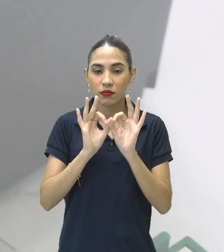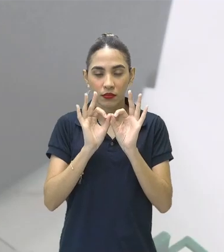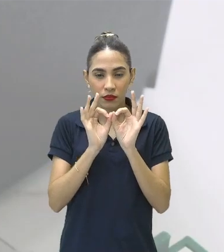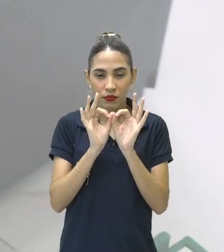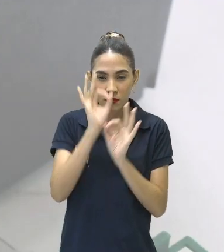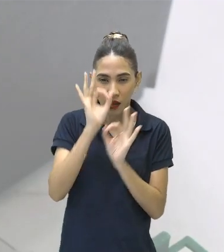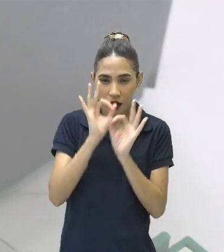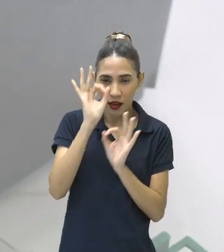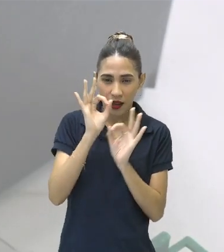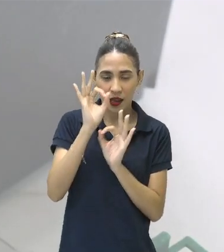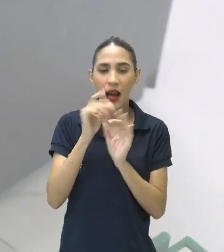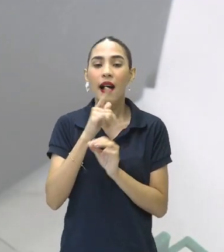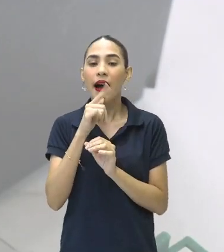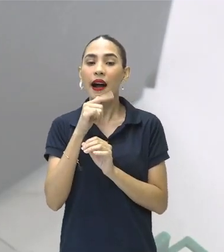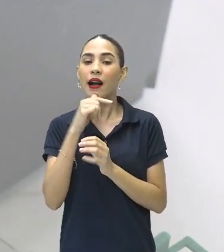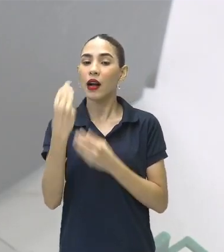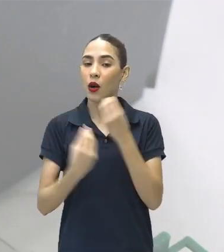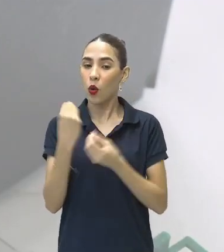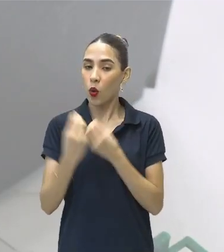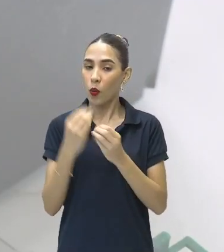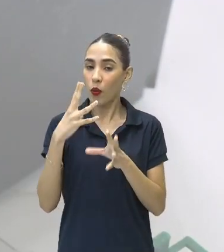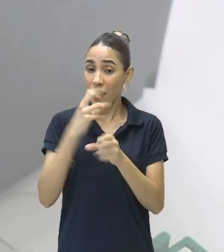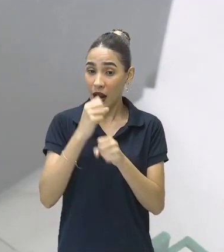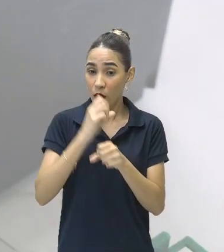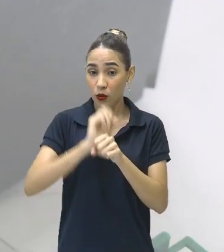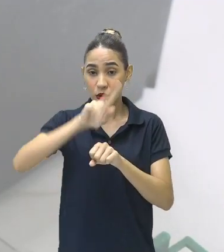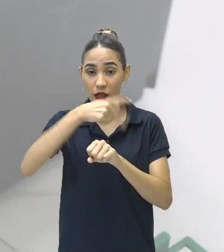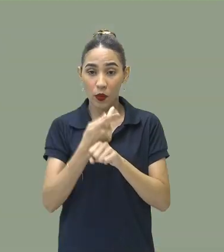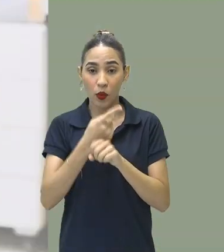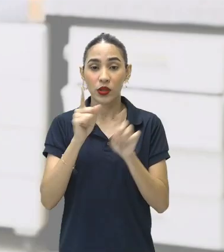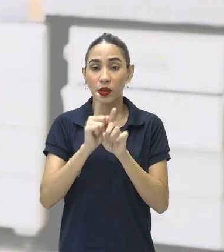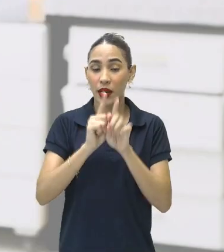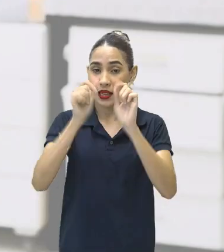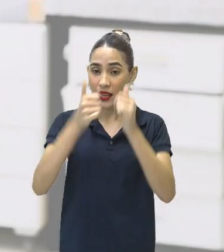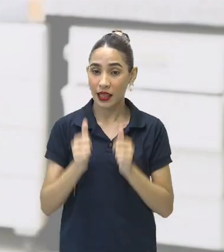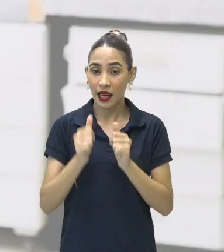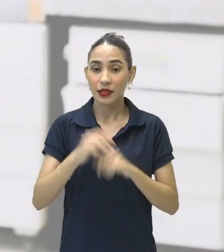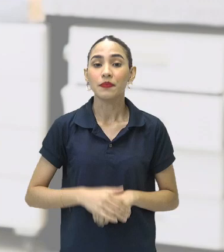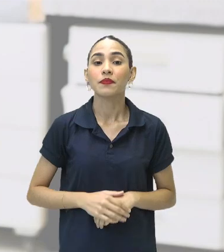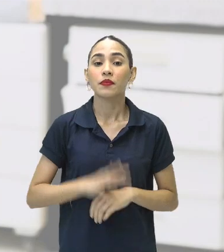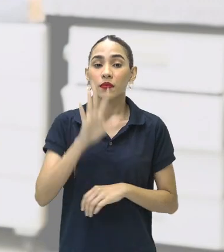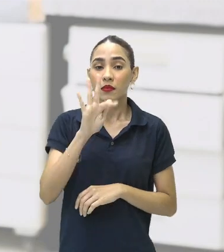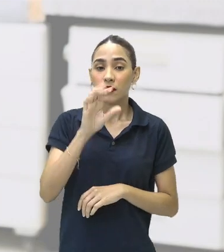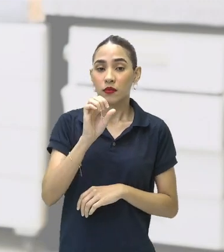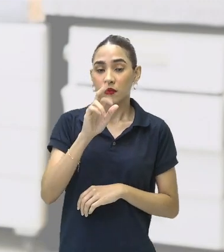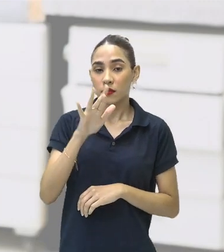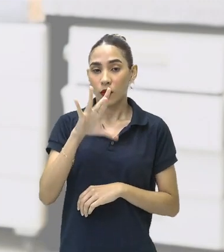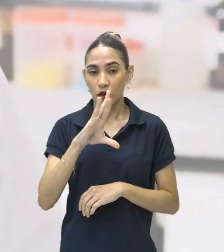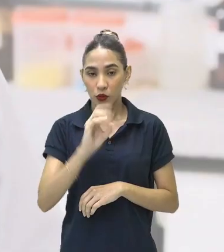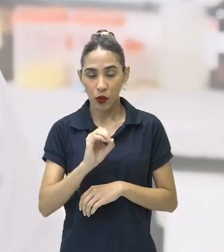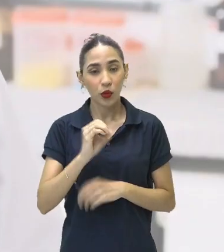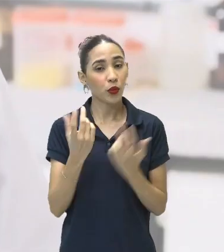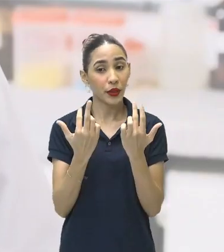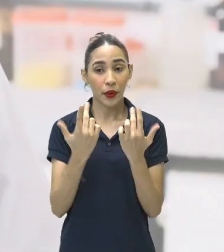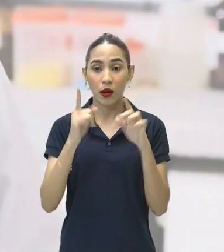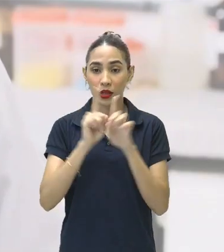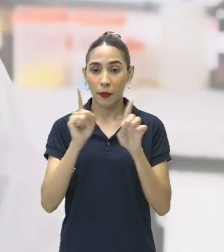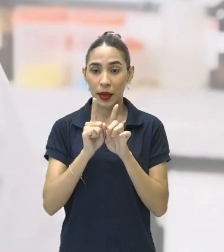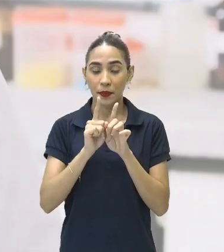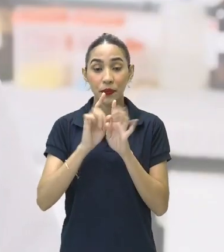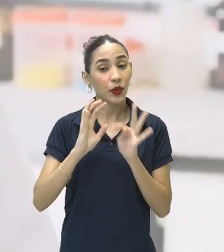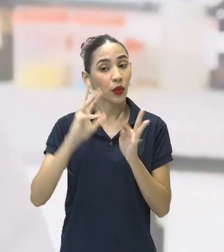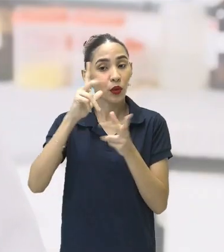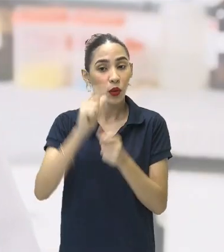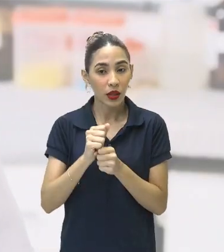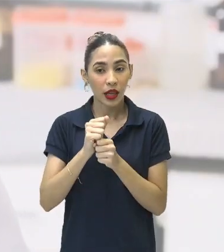são determinados através de um cálculo posteriormente à análise. O fósforo, ele é feito da mesma forma. O fósforo total